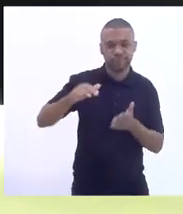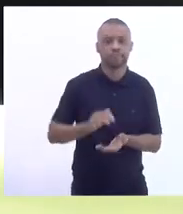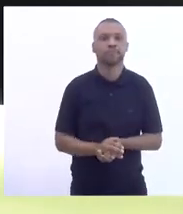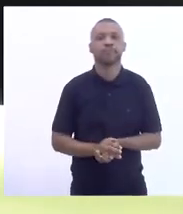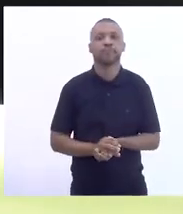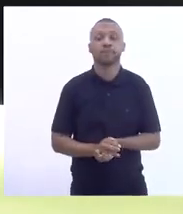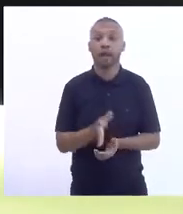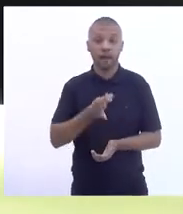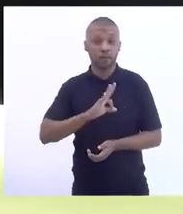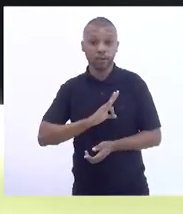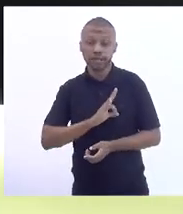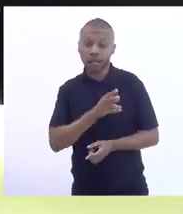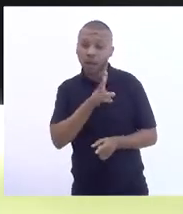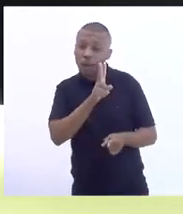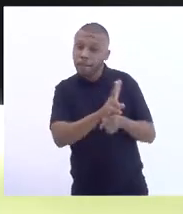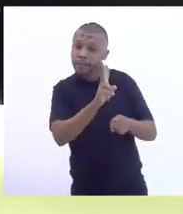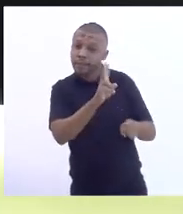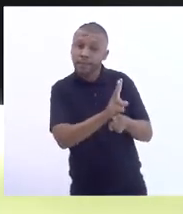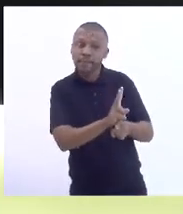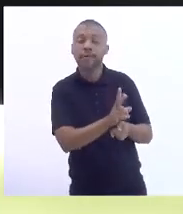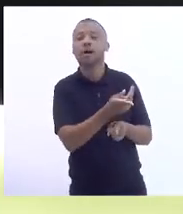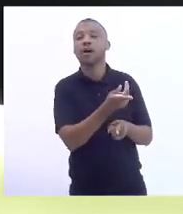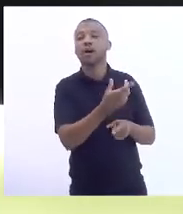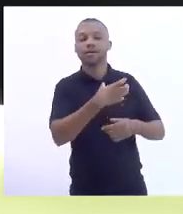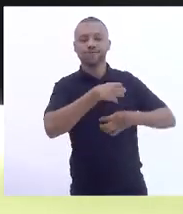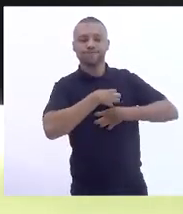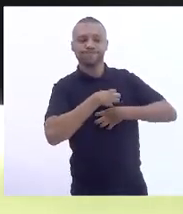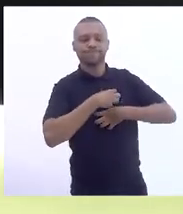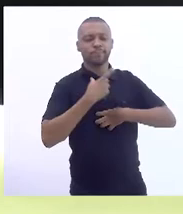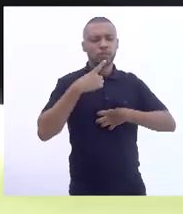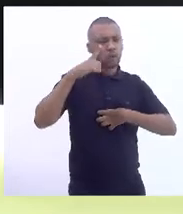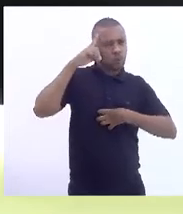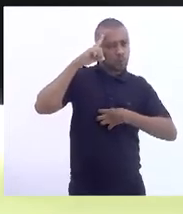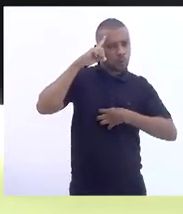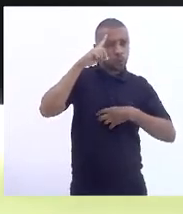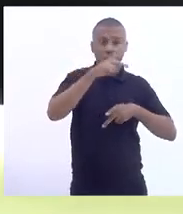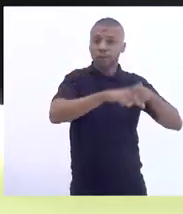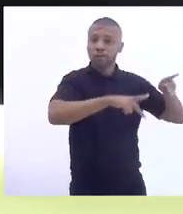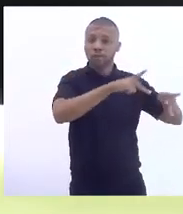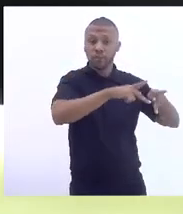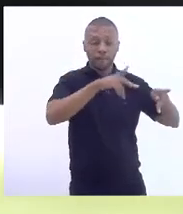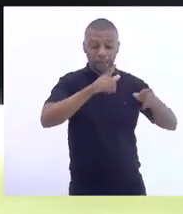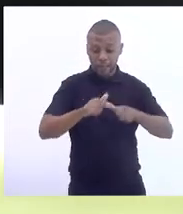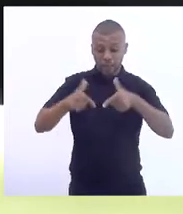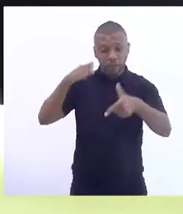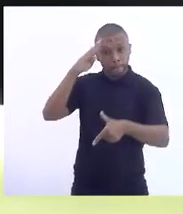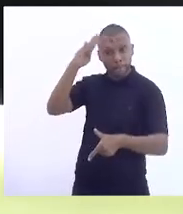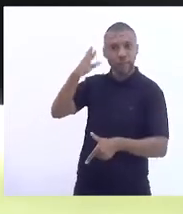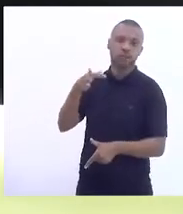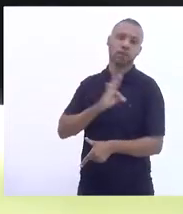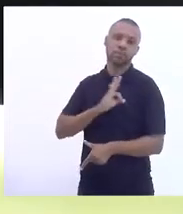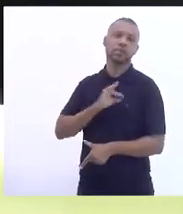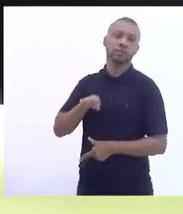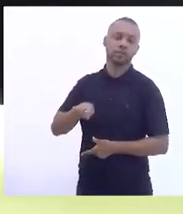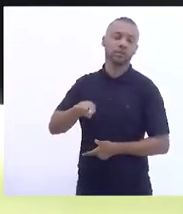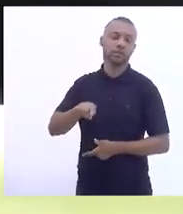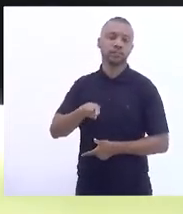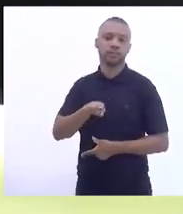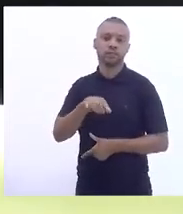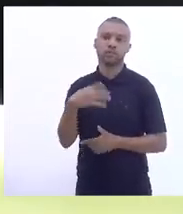da população local essa deve ser a ação principal da polícia nesse sentido nós queremos